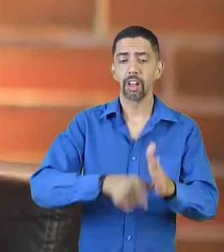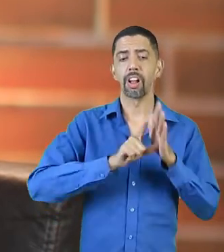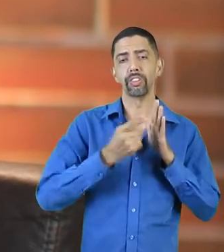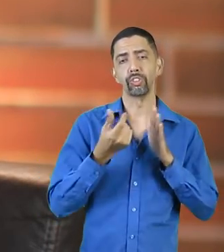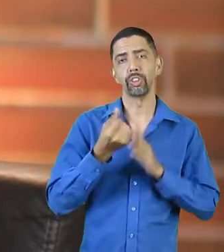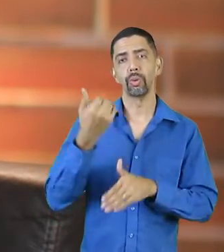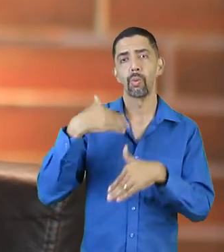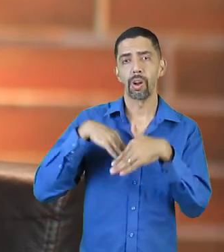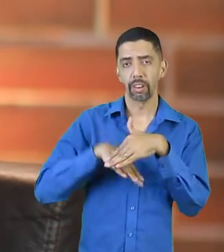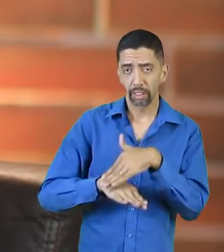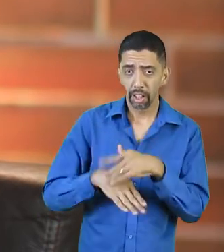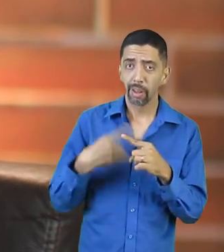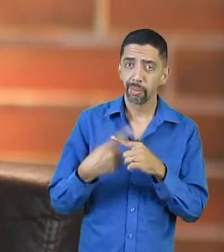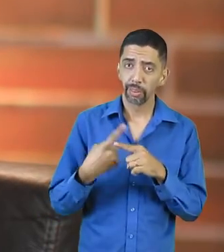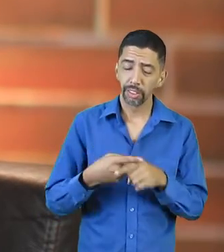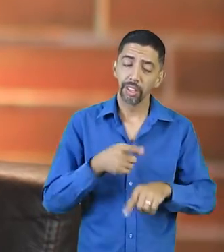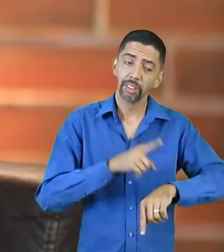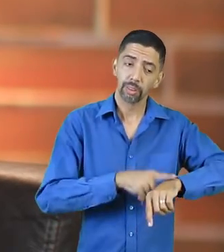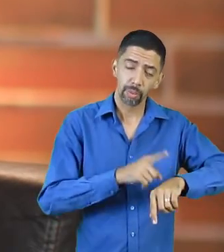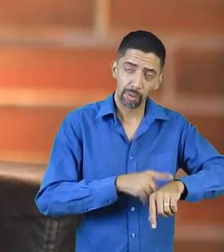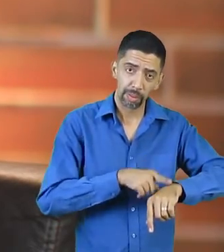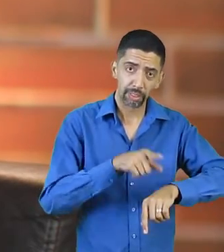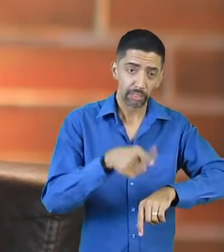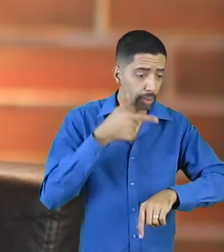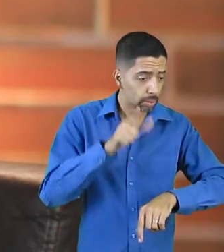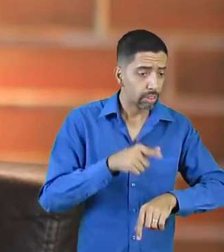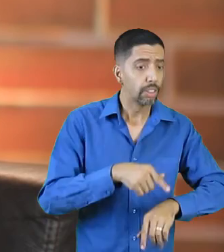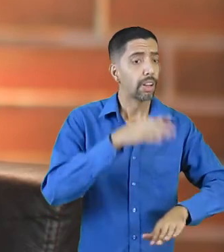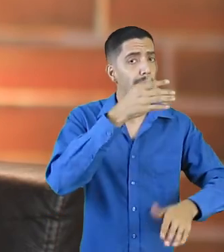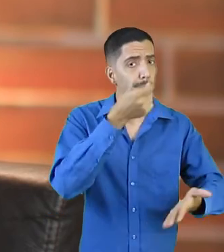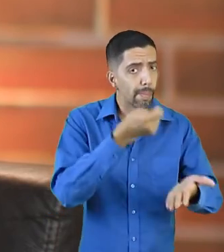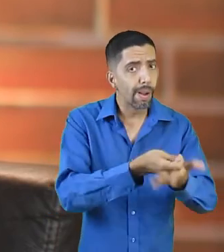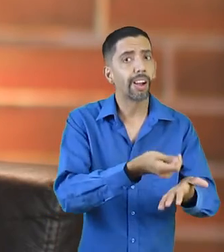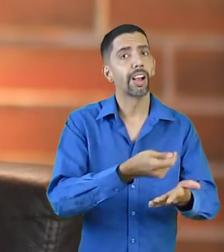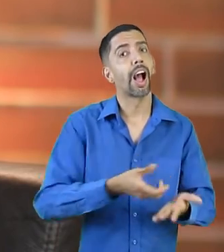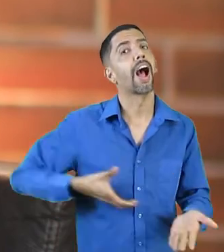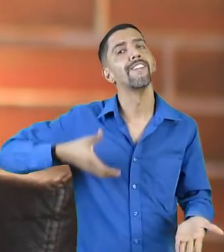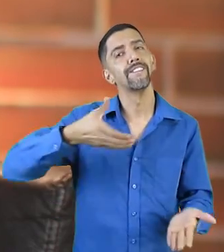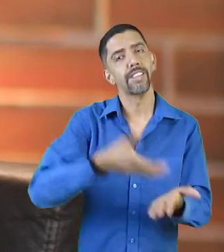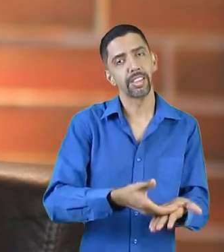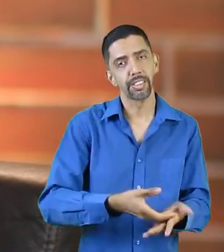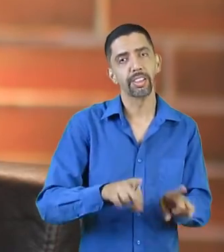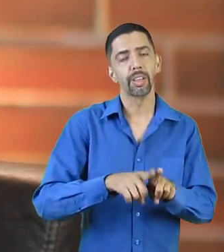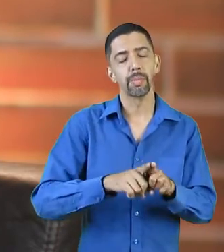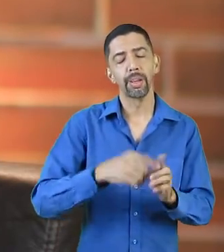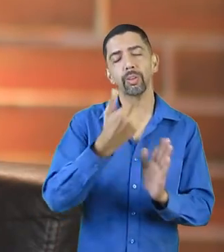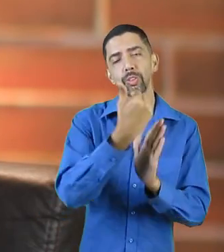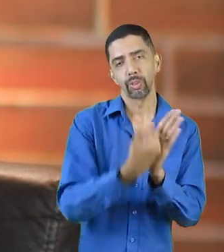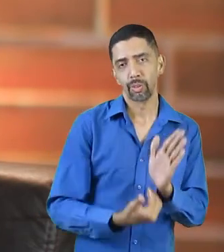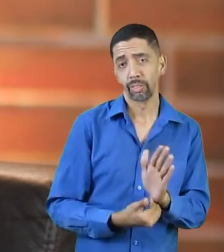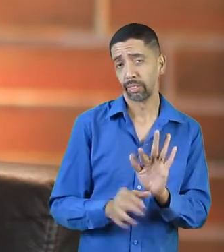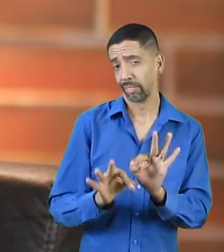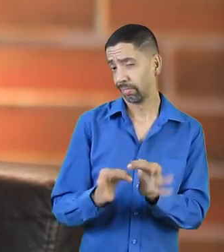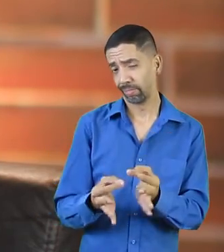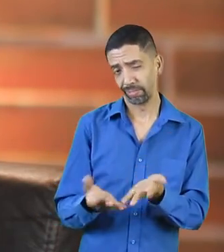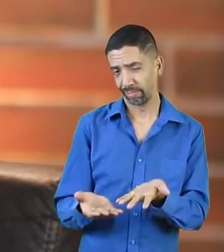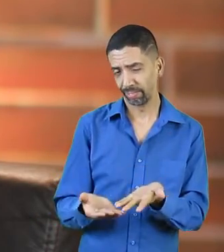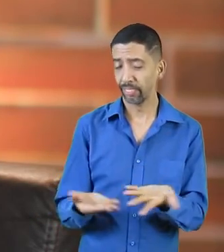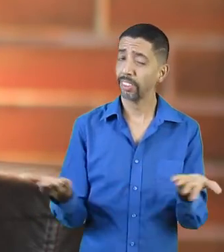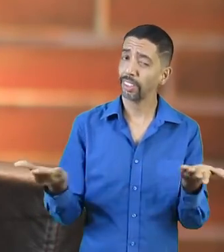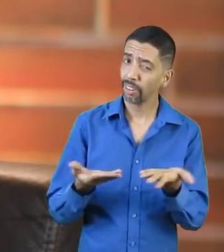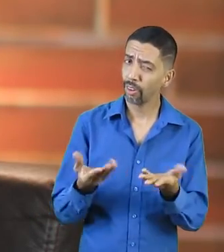dinheiro guardado para que nesses momentos, desses compromissos, você esteja apto a pagar à vista e com